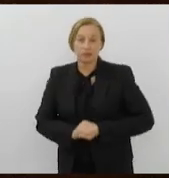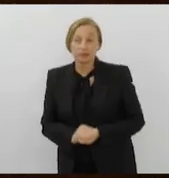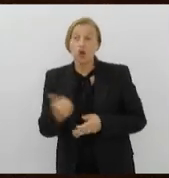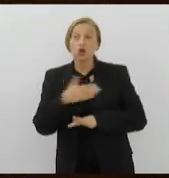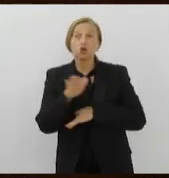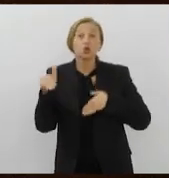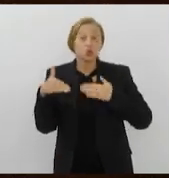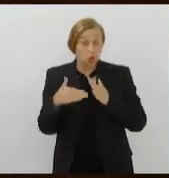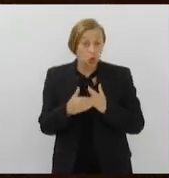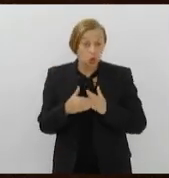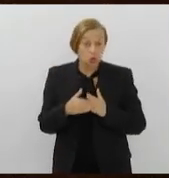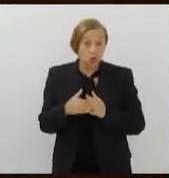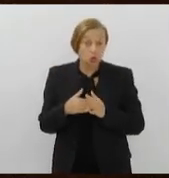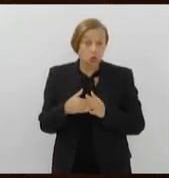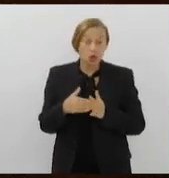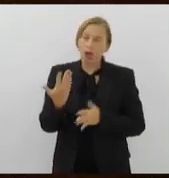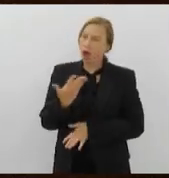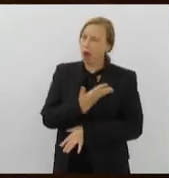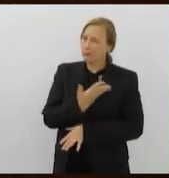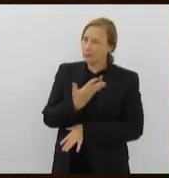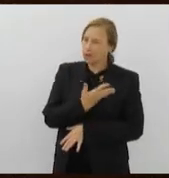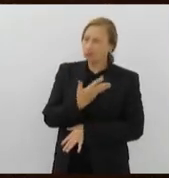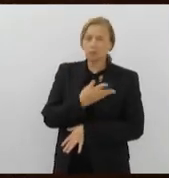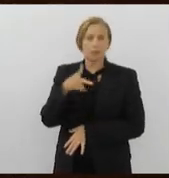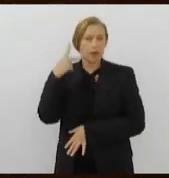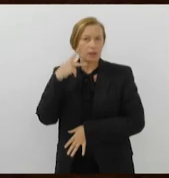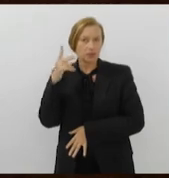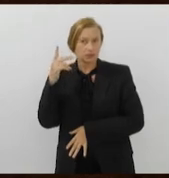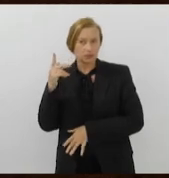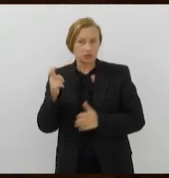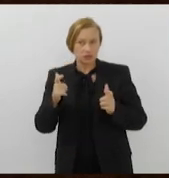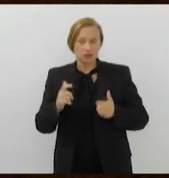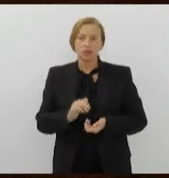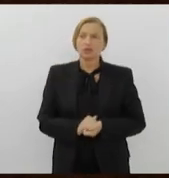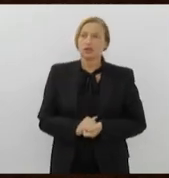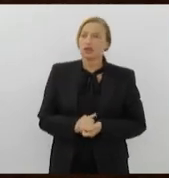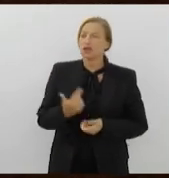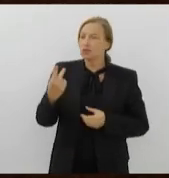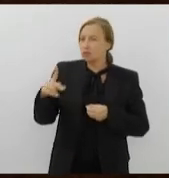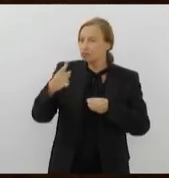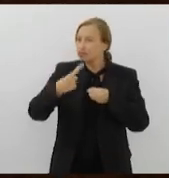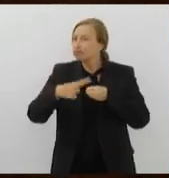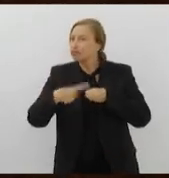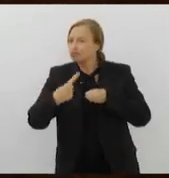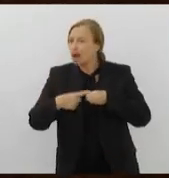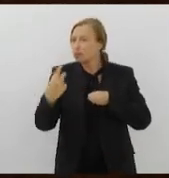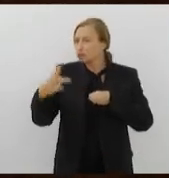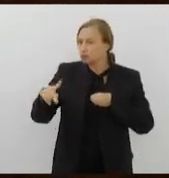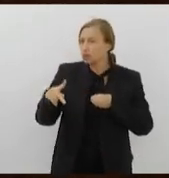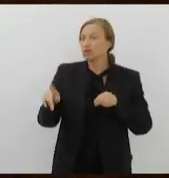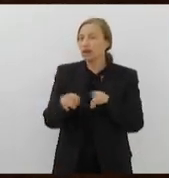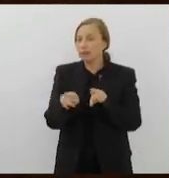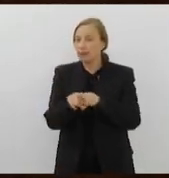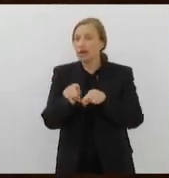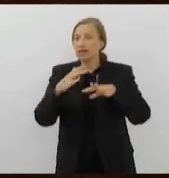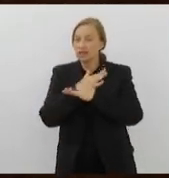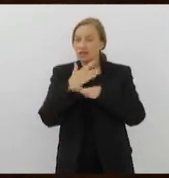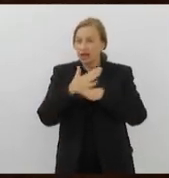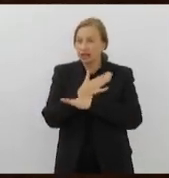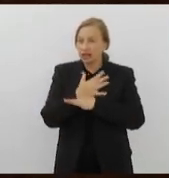companheiros, colegas de parlamento aqui, onde seus bairros, suas cidades foram agraciados com esse